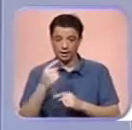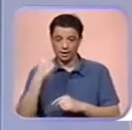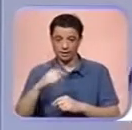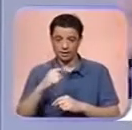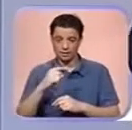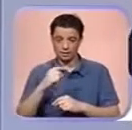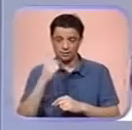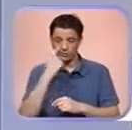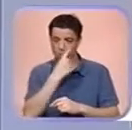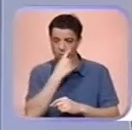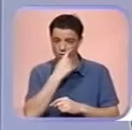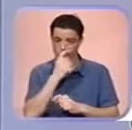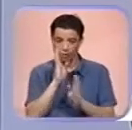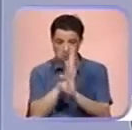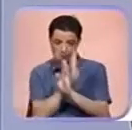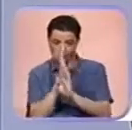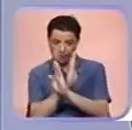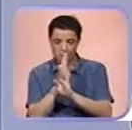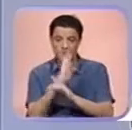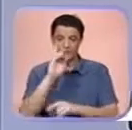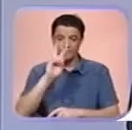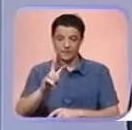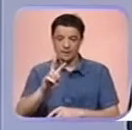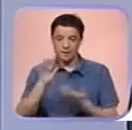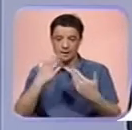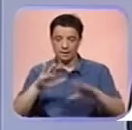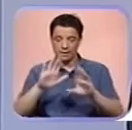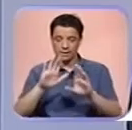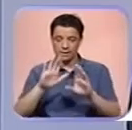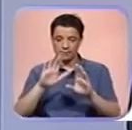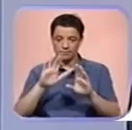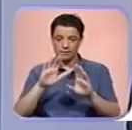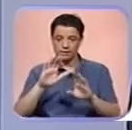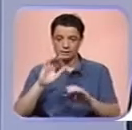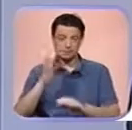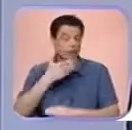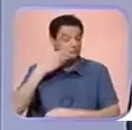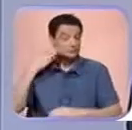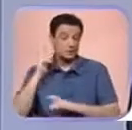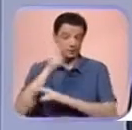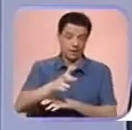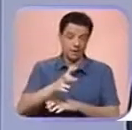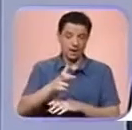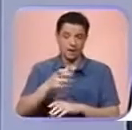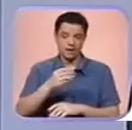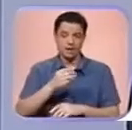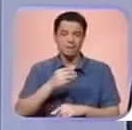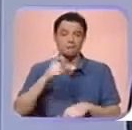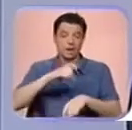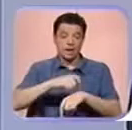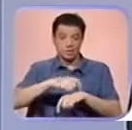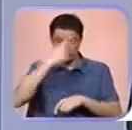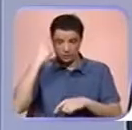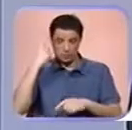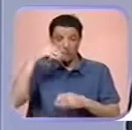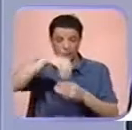de apresentação dos seus olhos a quem está a vê-lo, e é necessário apanhá-lo cedo, porque pode haver doenças importantes no